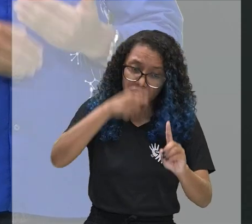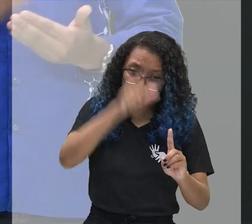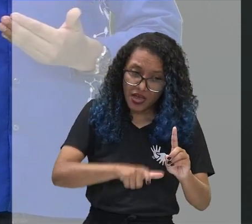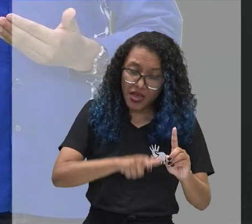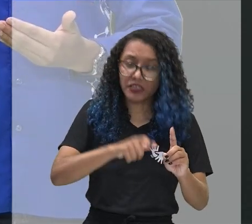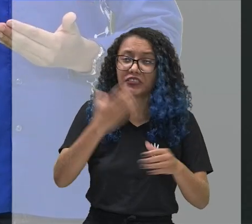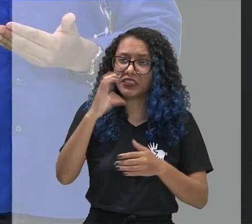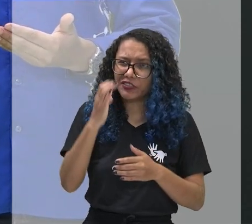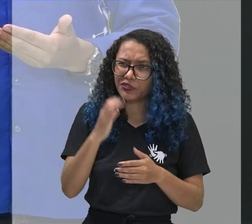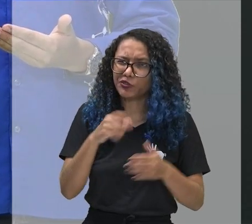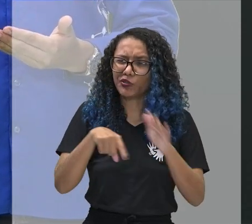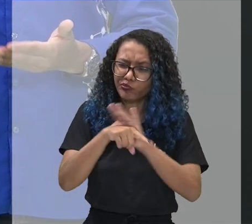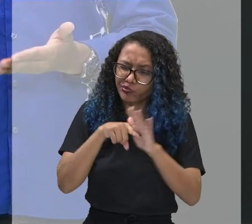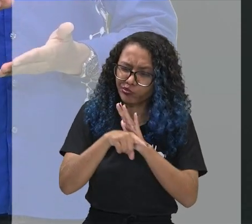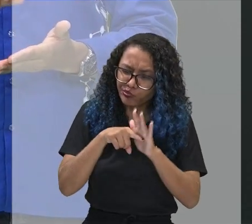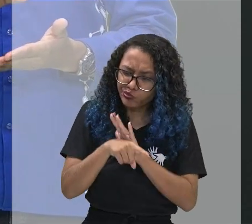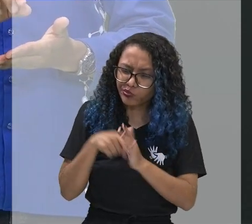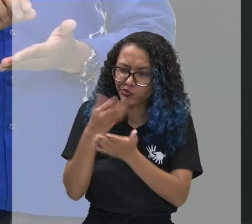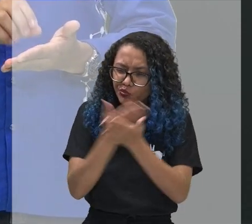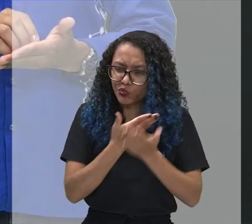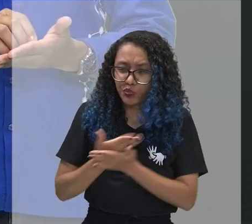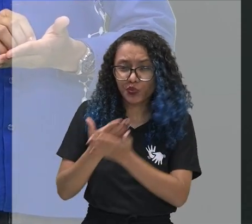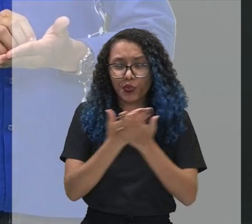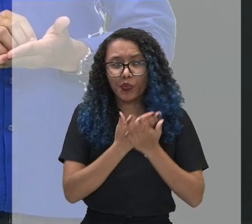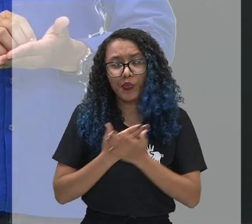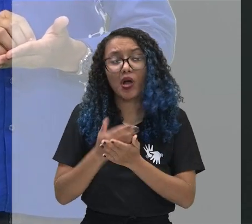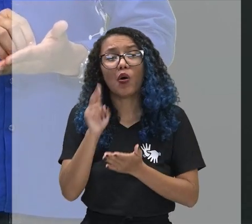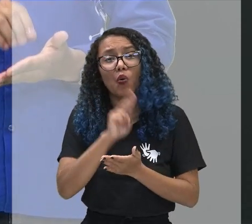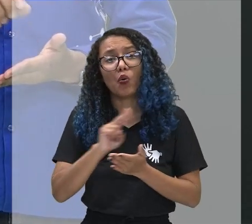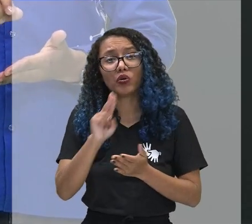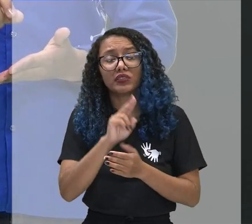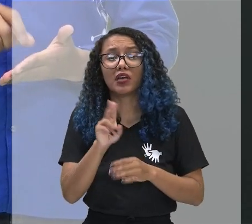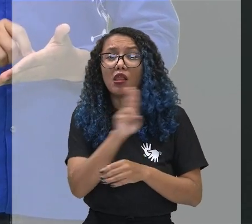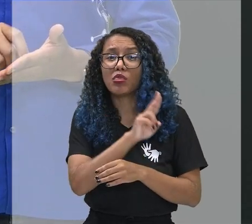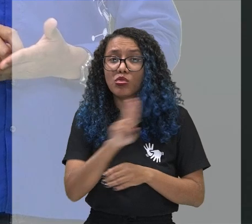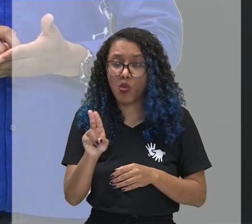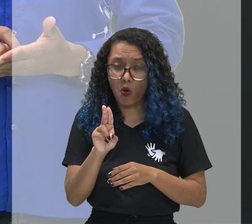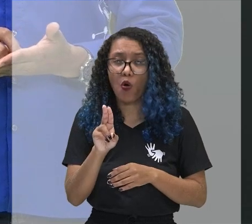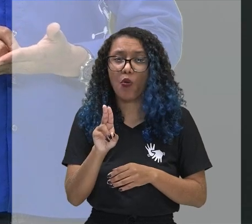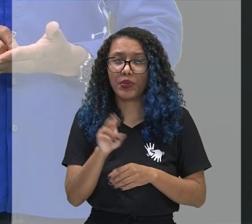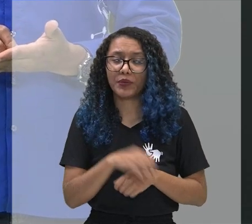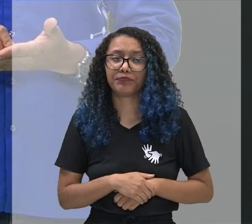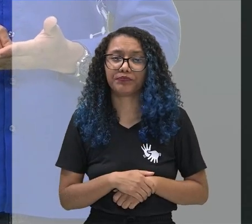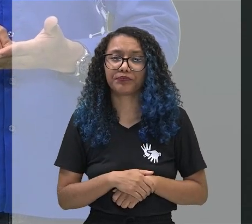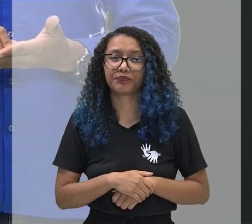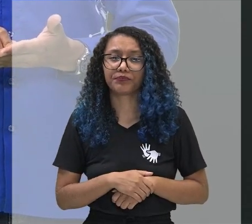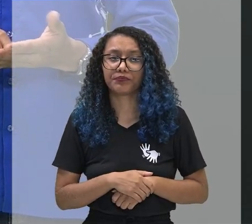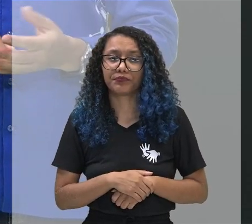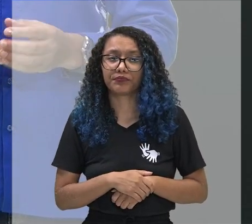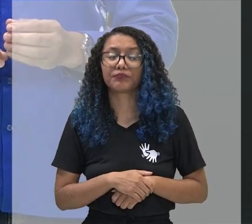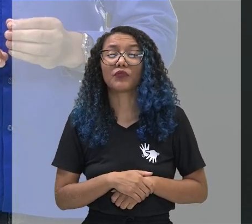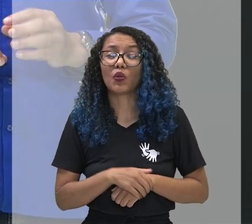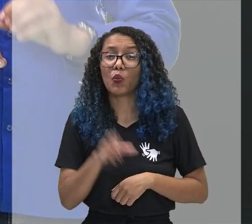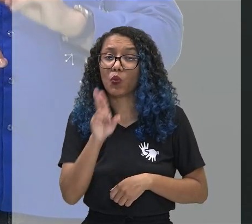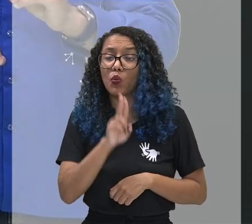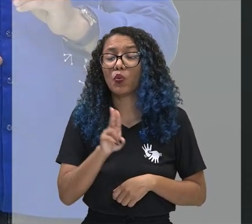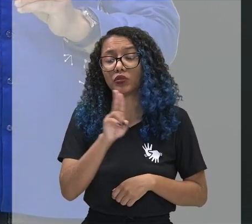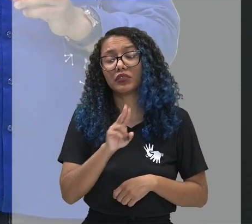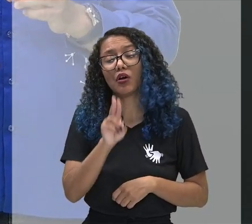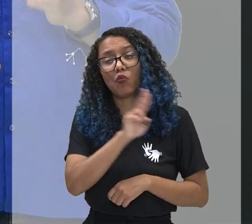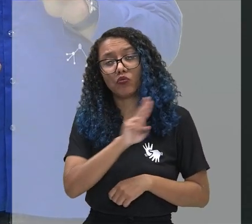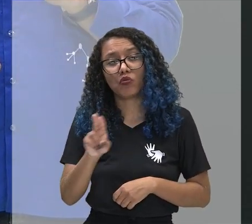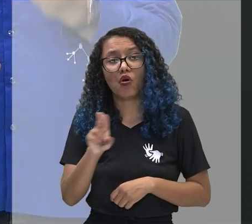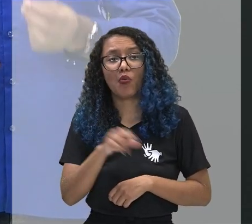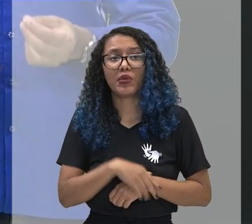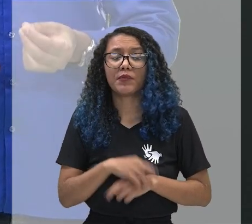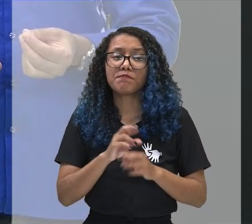então sempre eles são homenageados e tem o seu nome muitas vezes colocado nas unidades de medida, certo? Então não